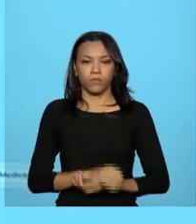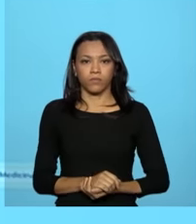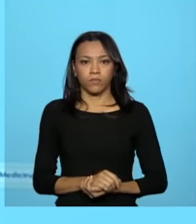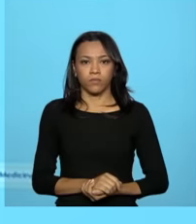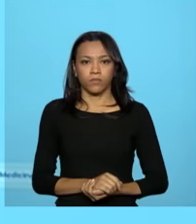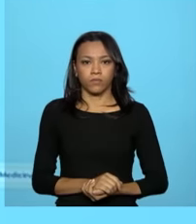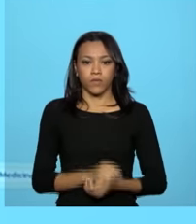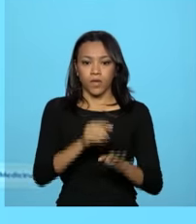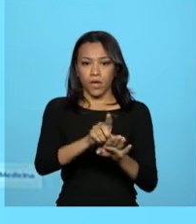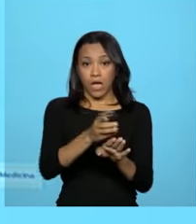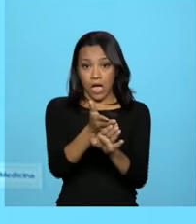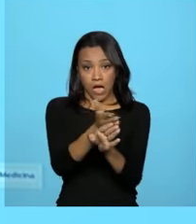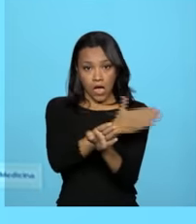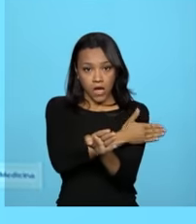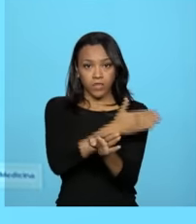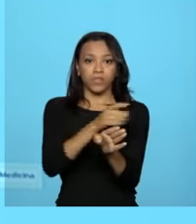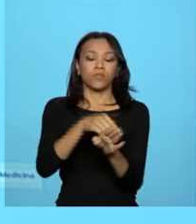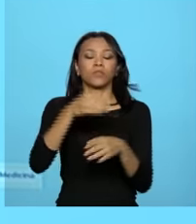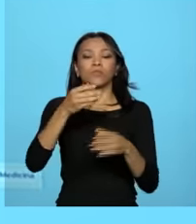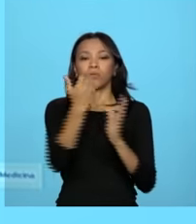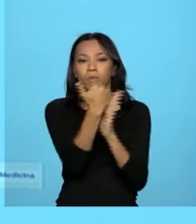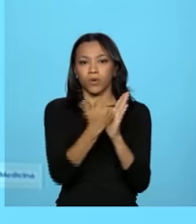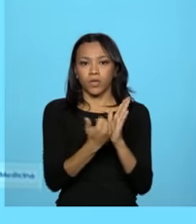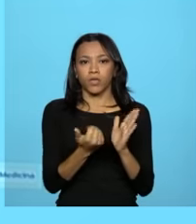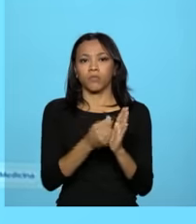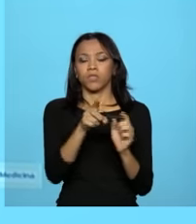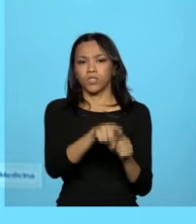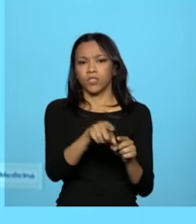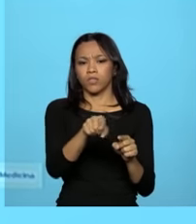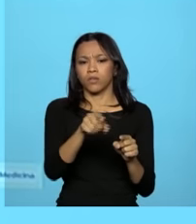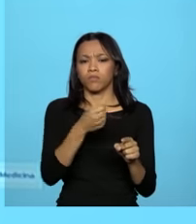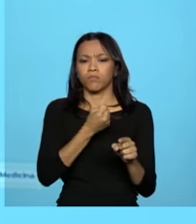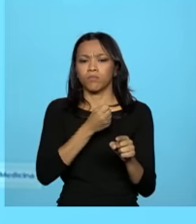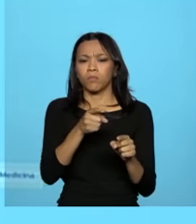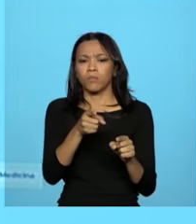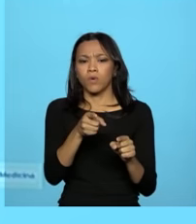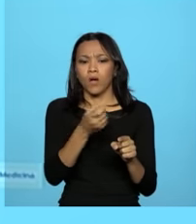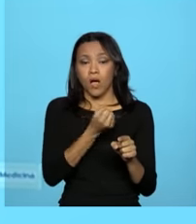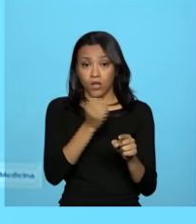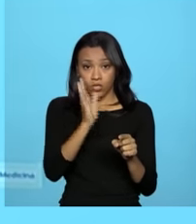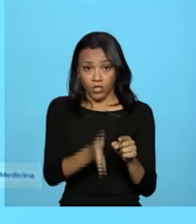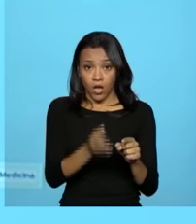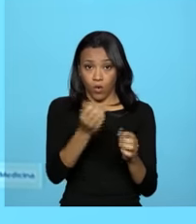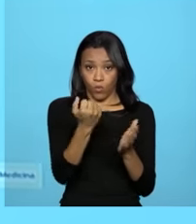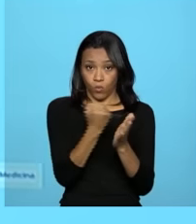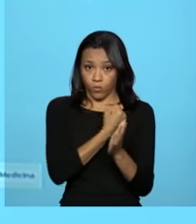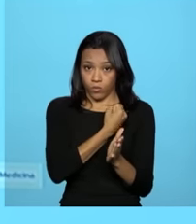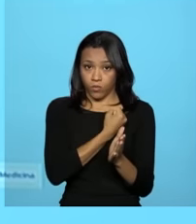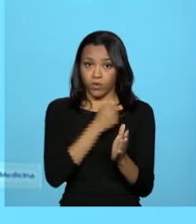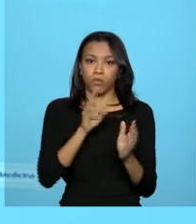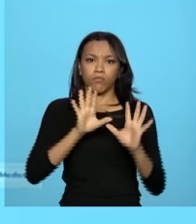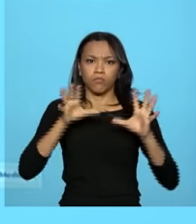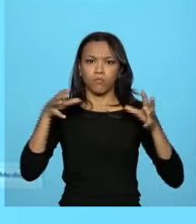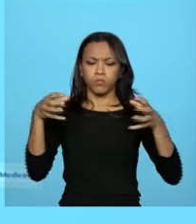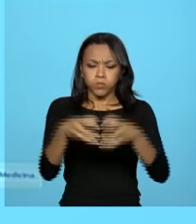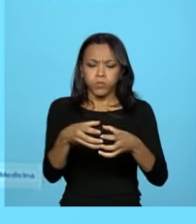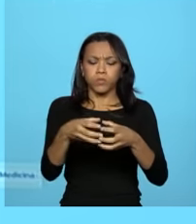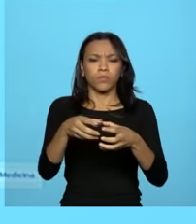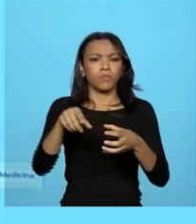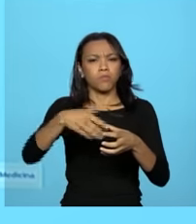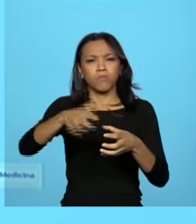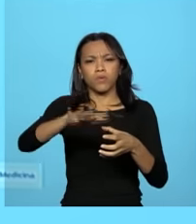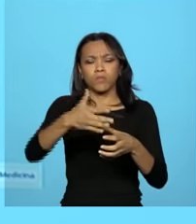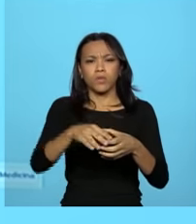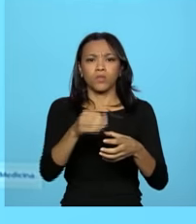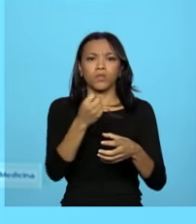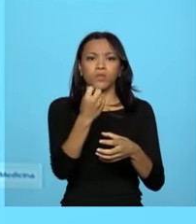Antes dos mais médicos, nós tínhamos 130 municípios com 213 cursos. Já o número mostra uma concentração alta, uma média de